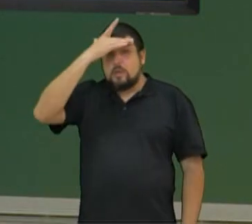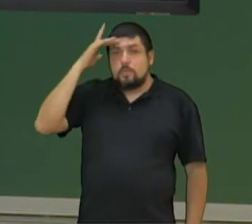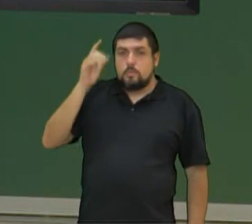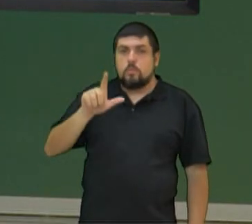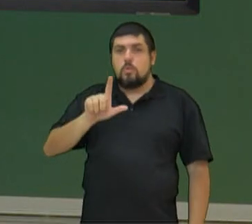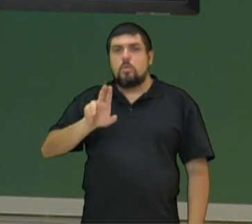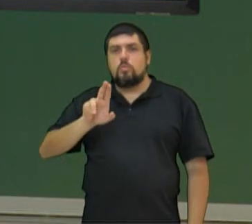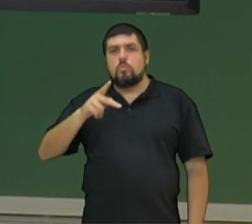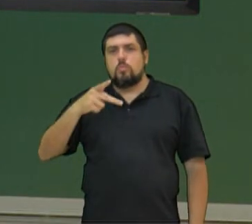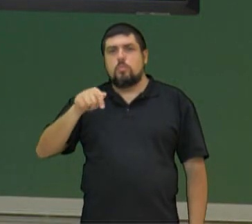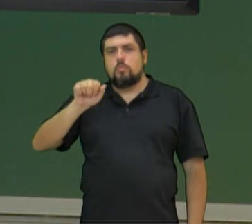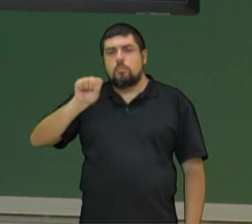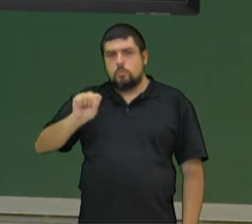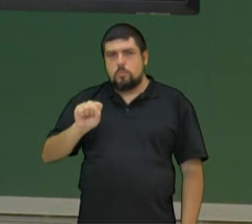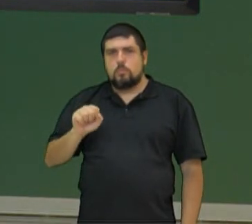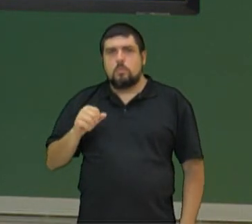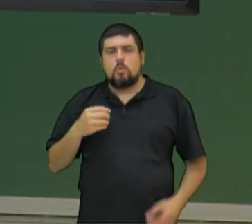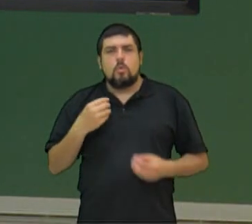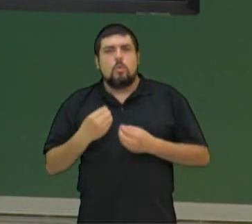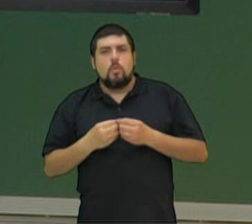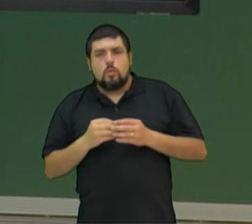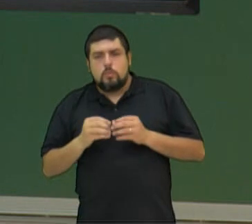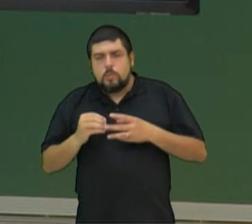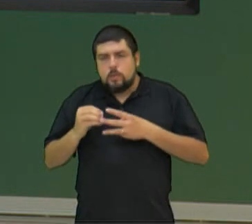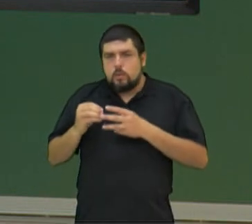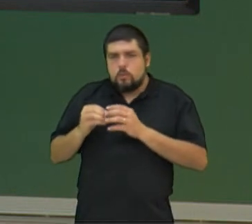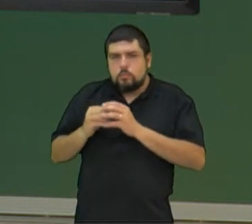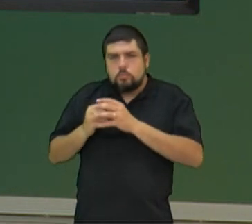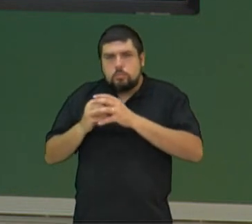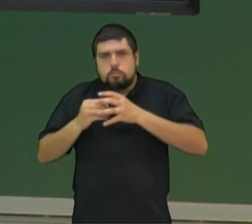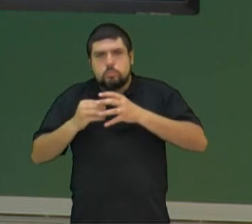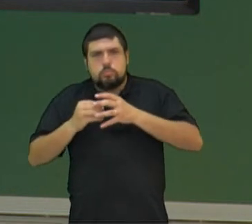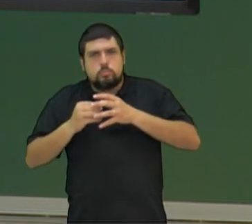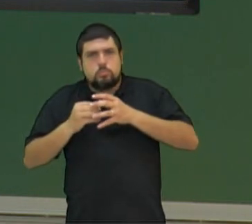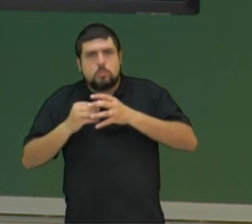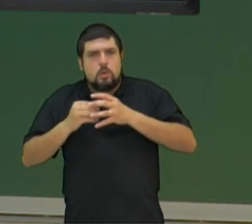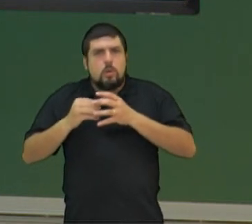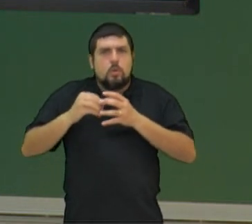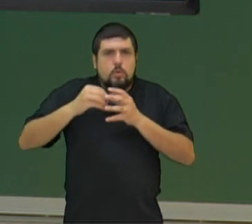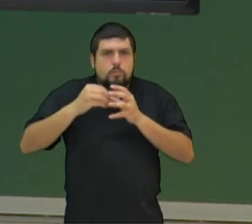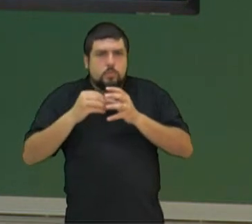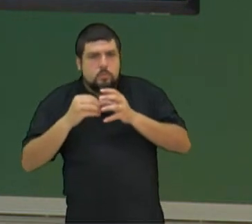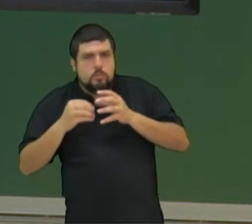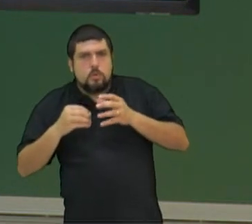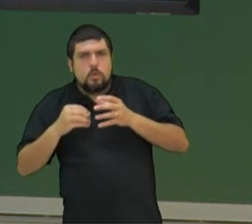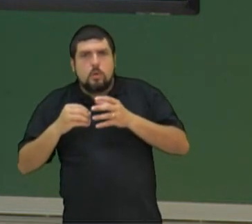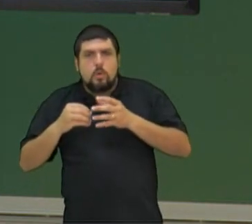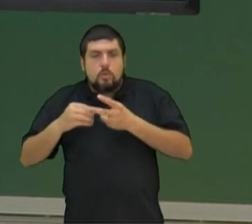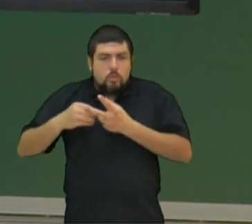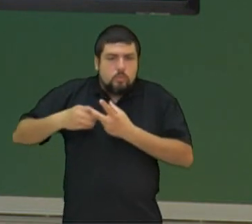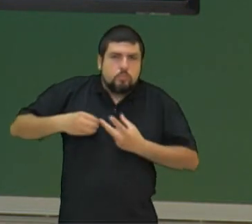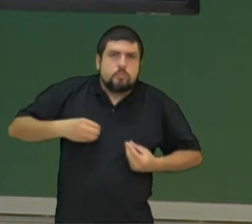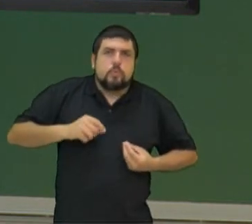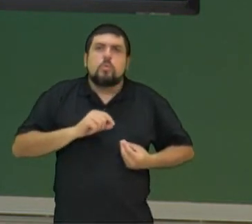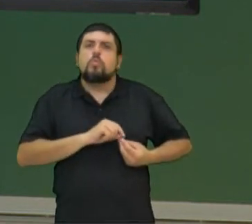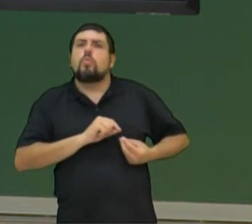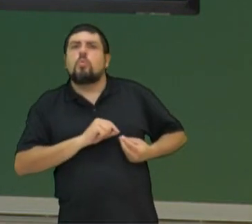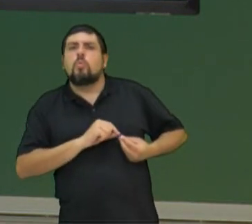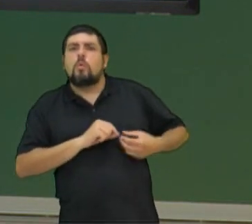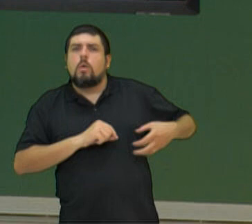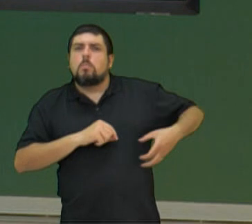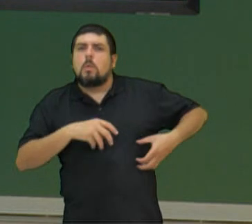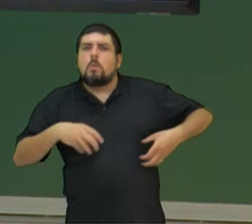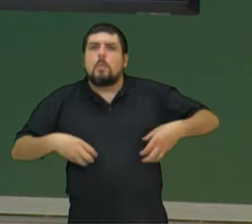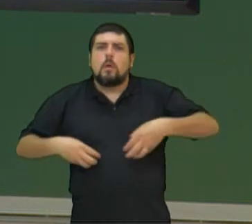passa a produzir anticorpos contra o próprio organismo, contra alguns órgãos do próprio corpo. Então é